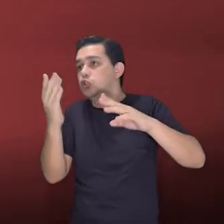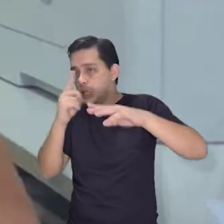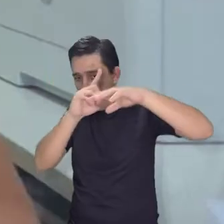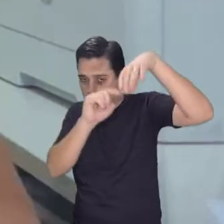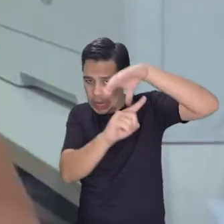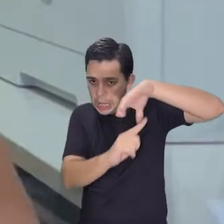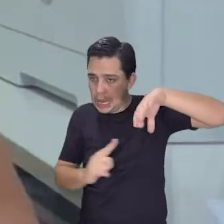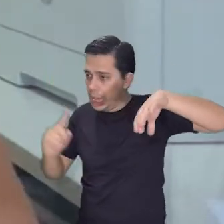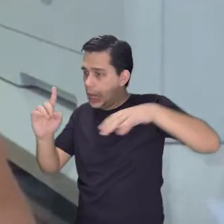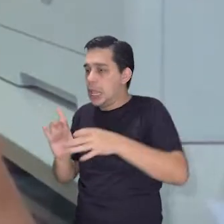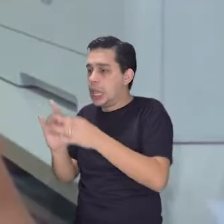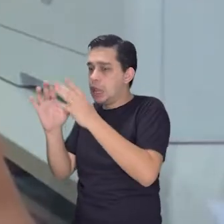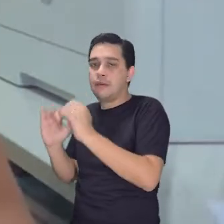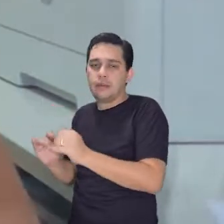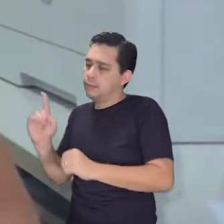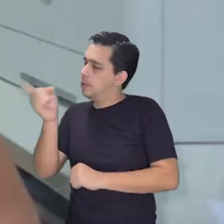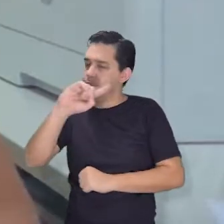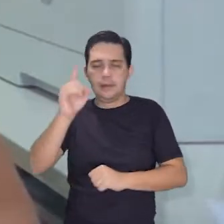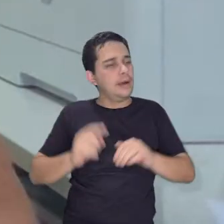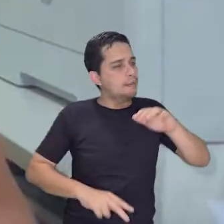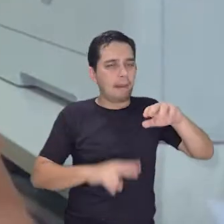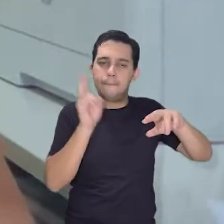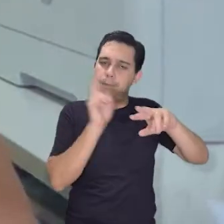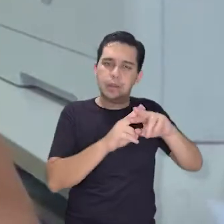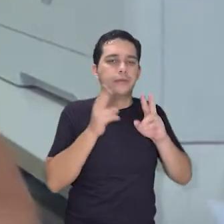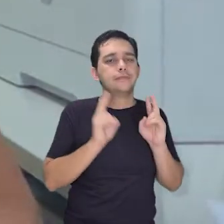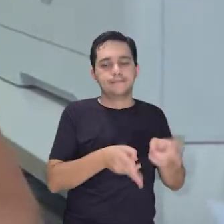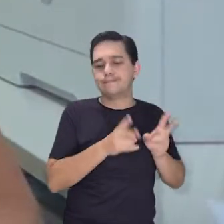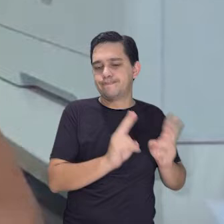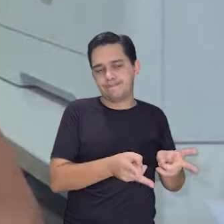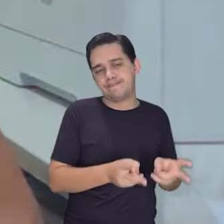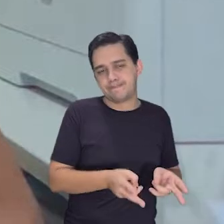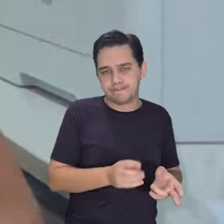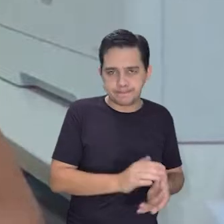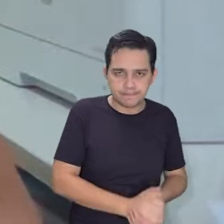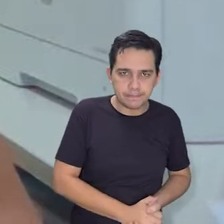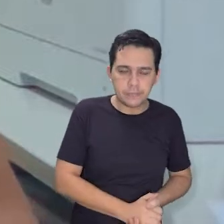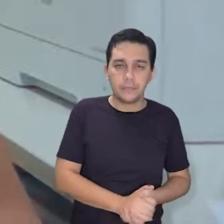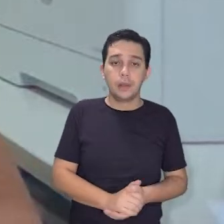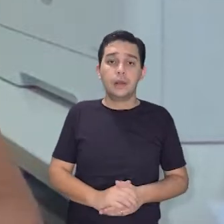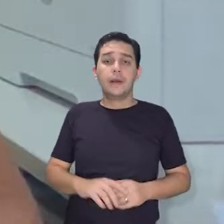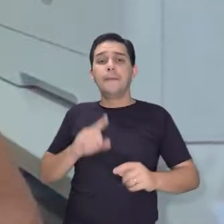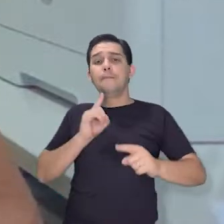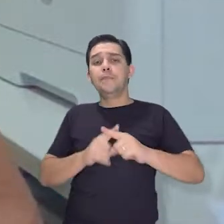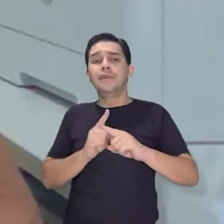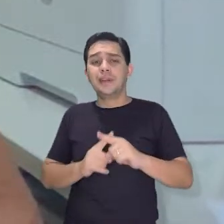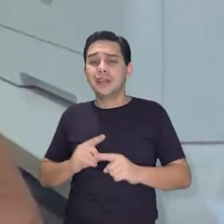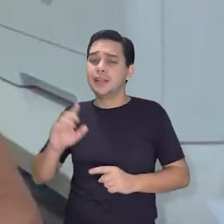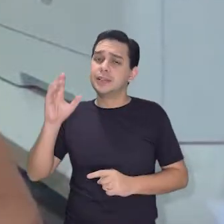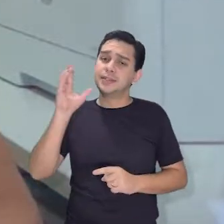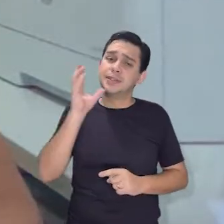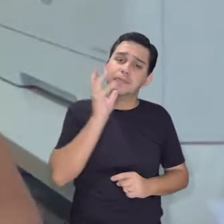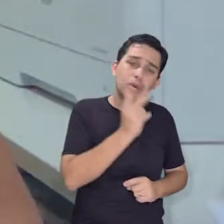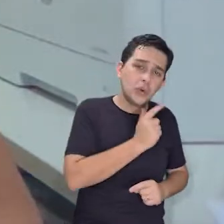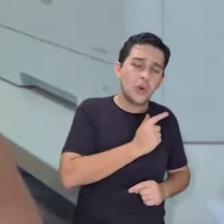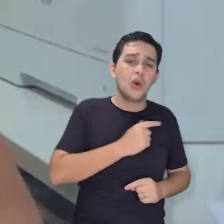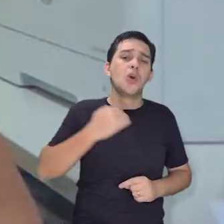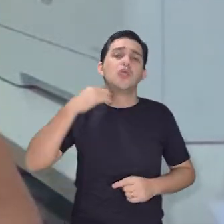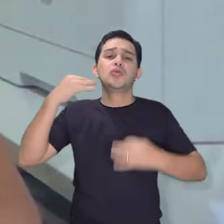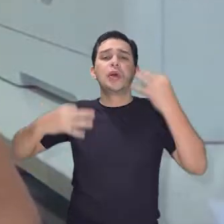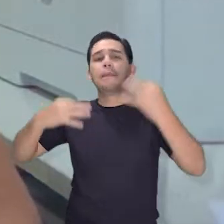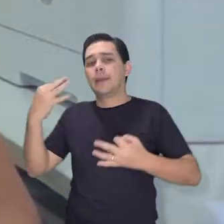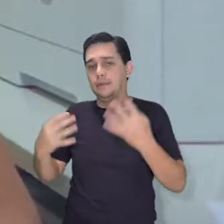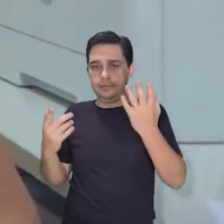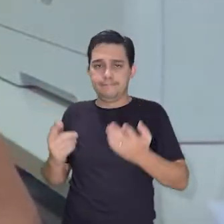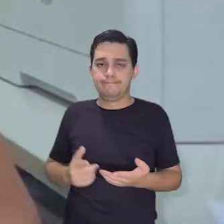Alguns fatores explicam a demora do julgamento. O primeiro fator considerado relevante